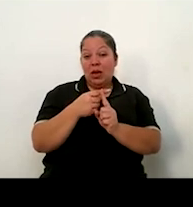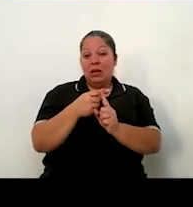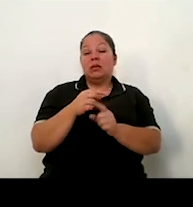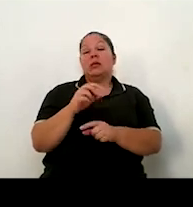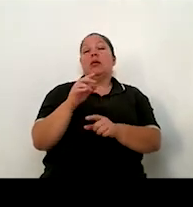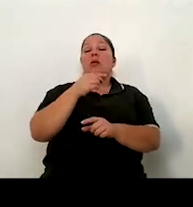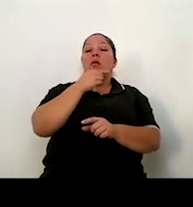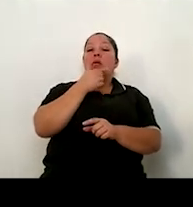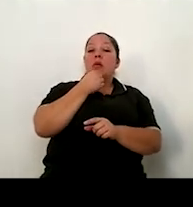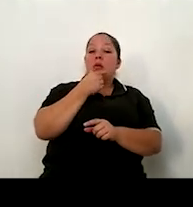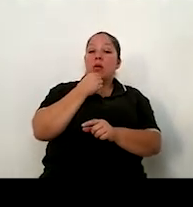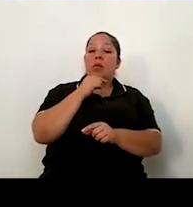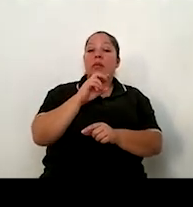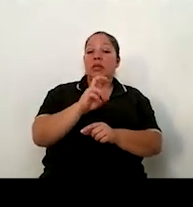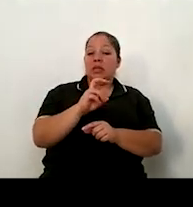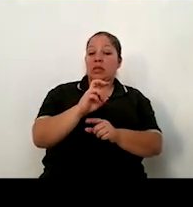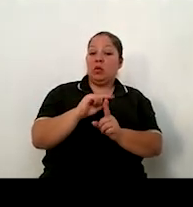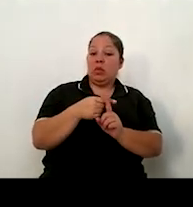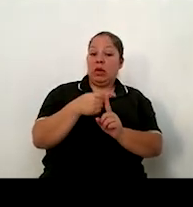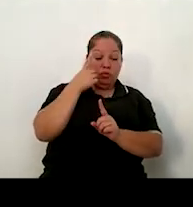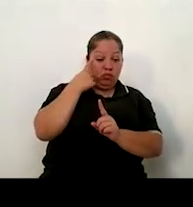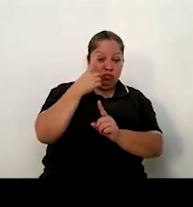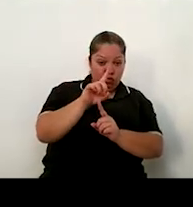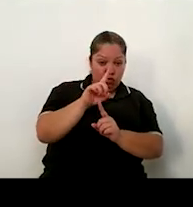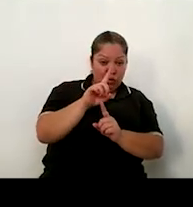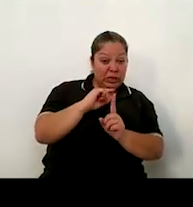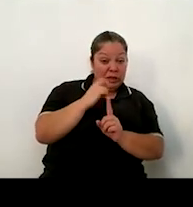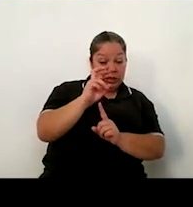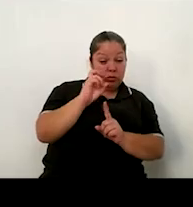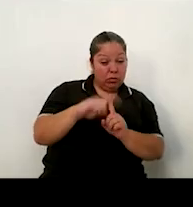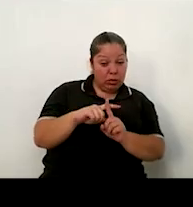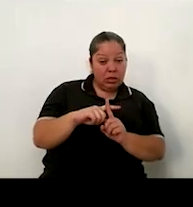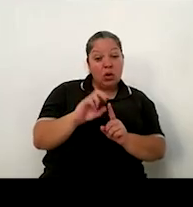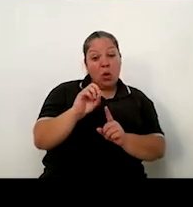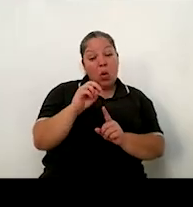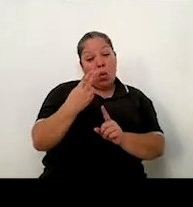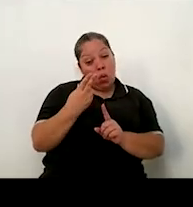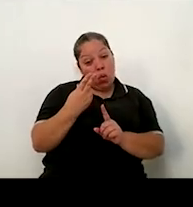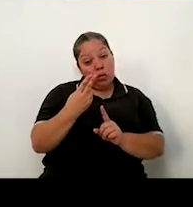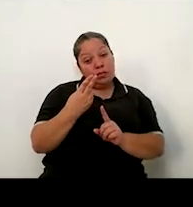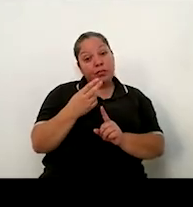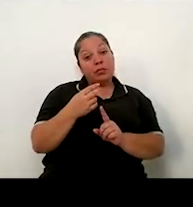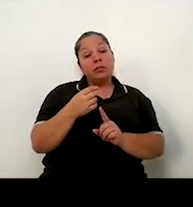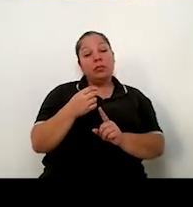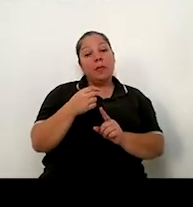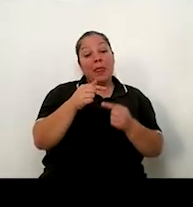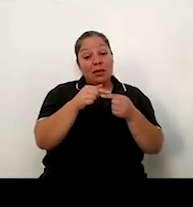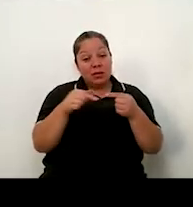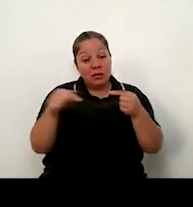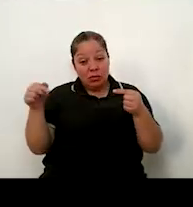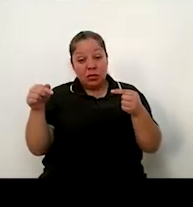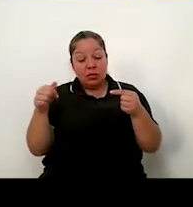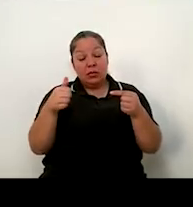está exagerando na quantidade de álcool, e isso já vira, além de outros problemas que o álcool traz, um fator de